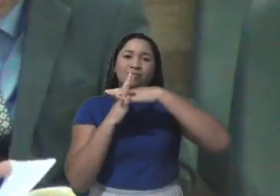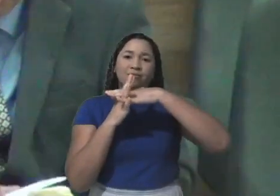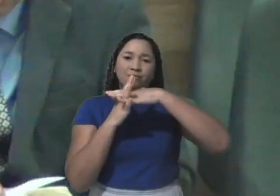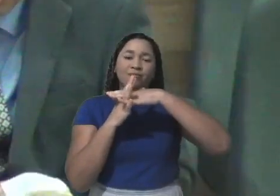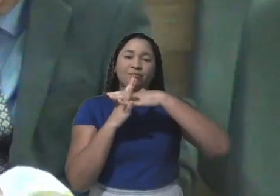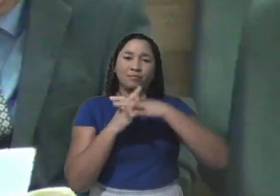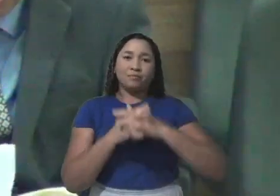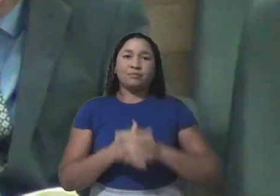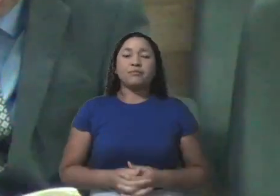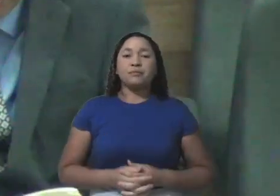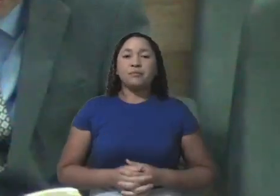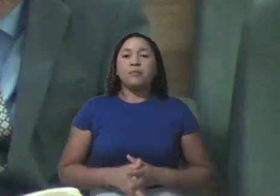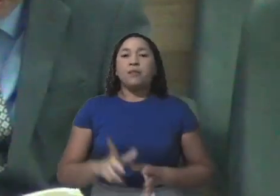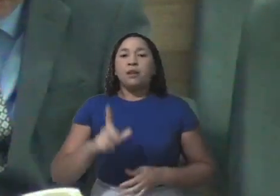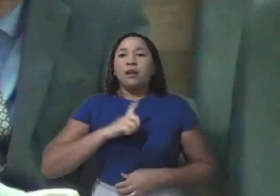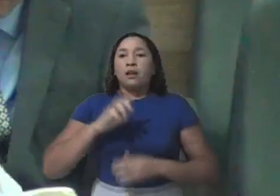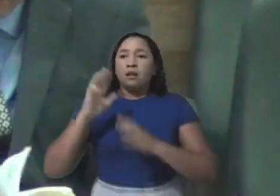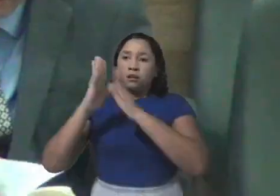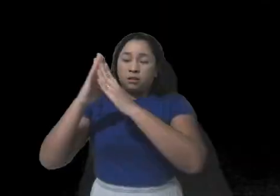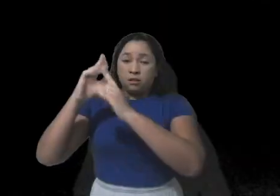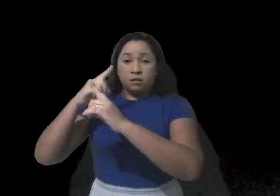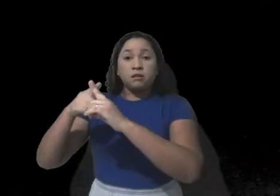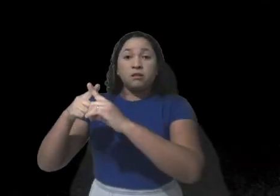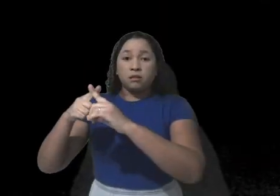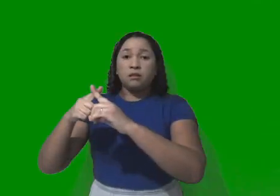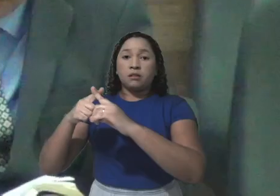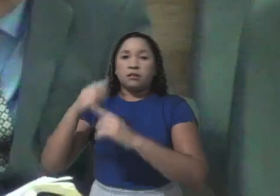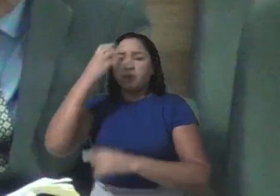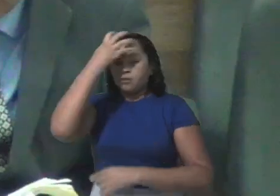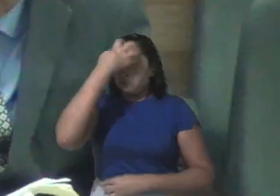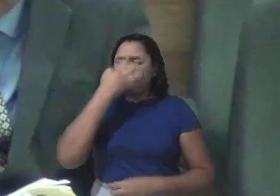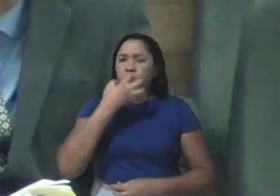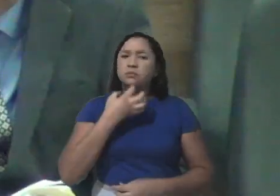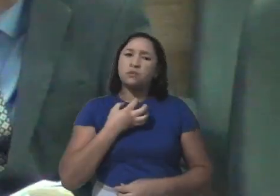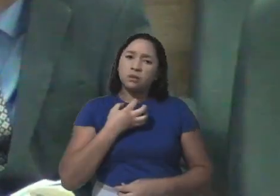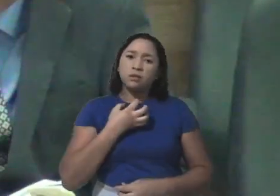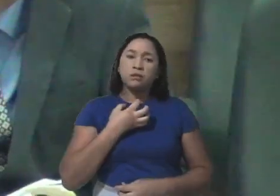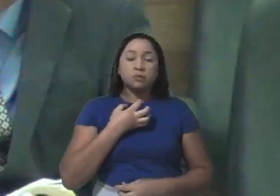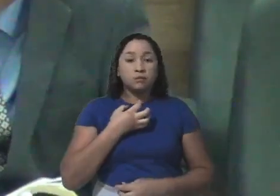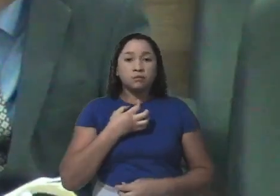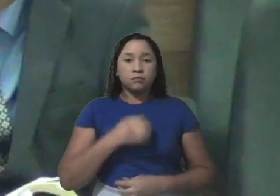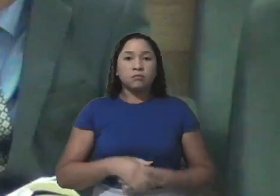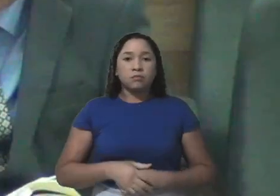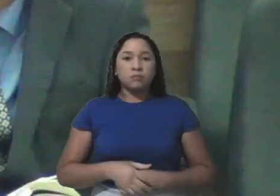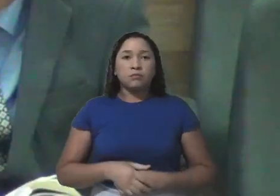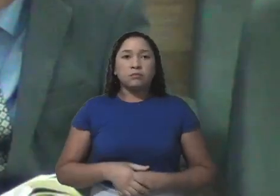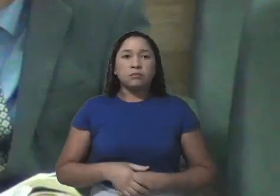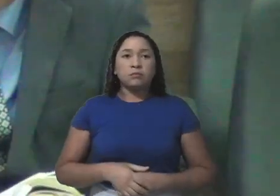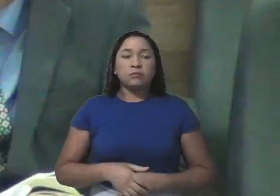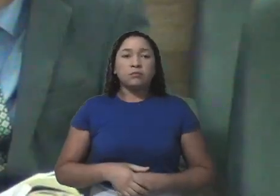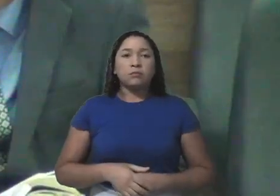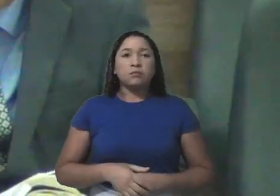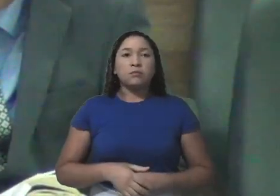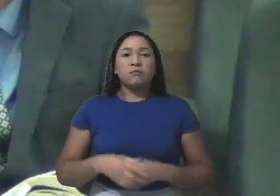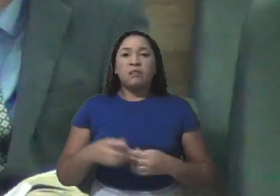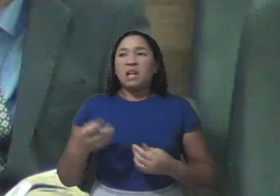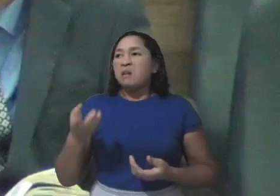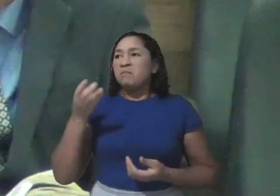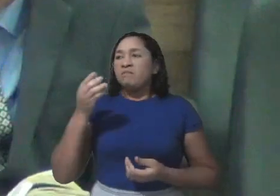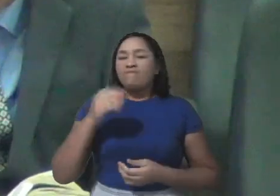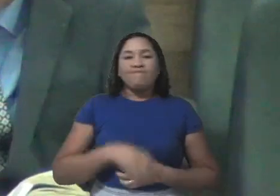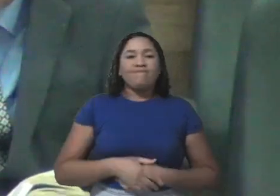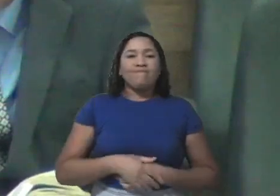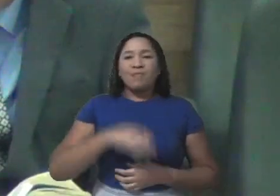Tem denominações por aí, também sérias, igualmente sérias, que não crê no arrebatamento em 2 fases e diz